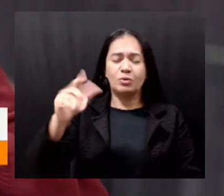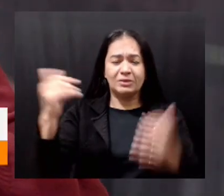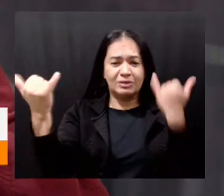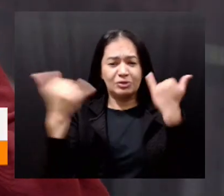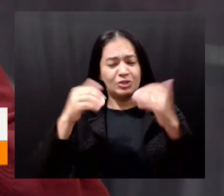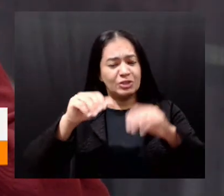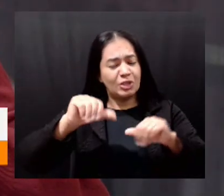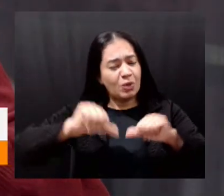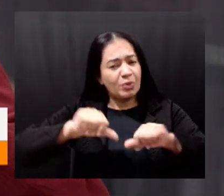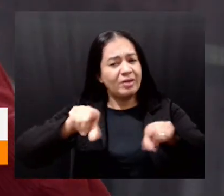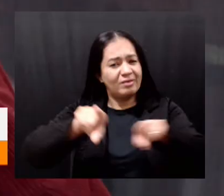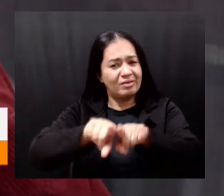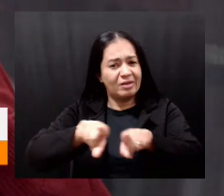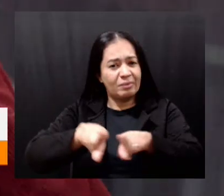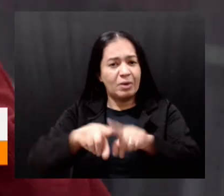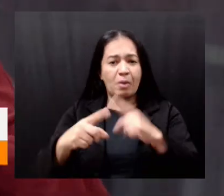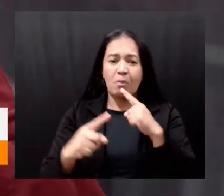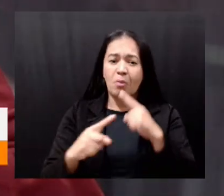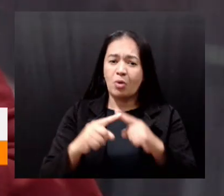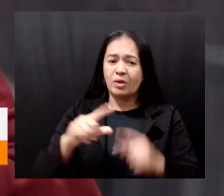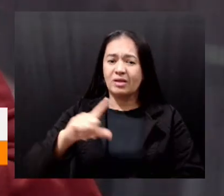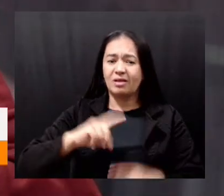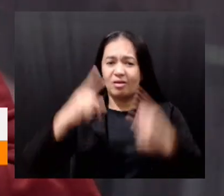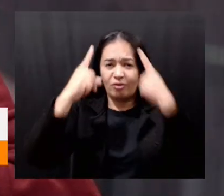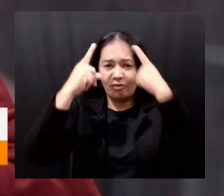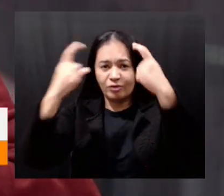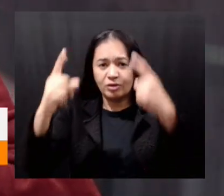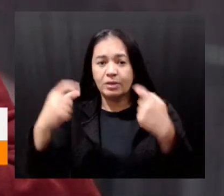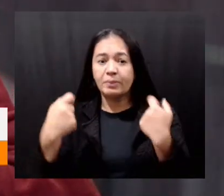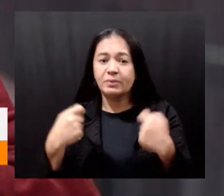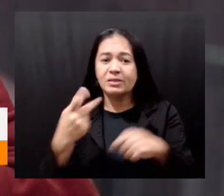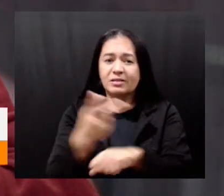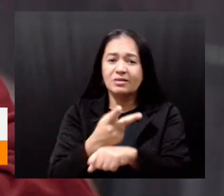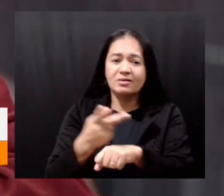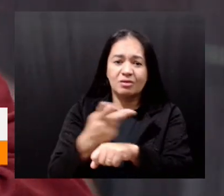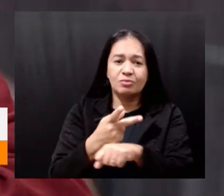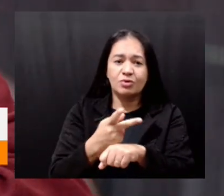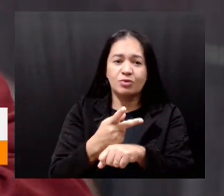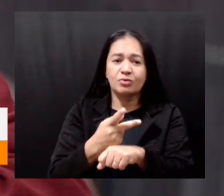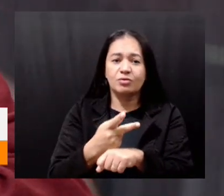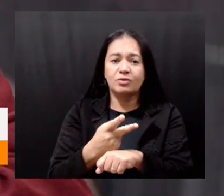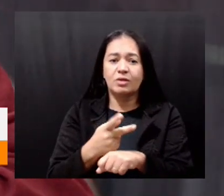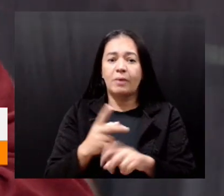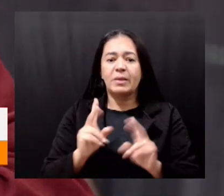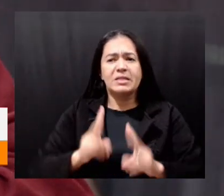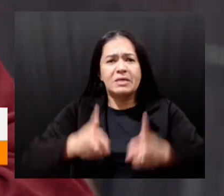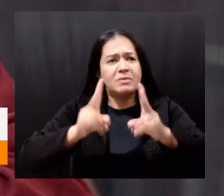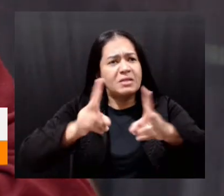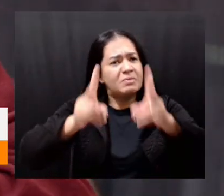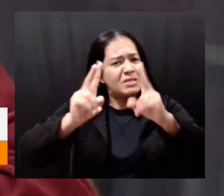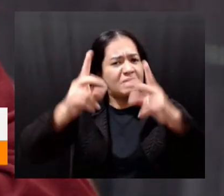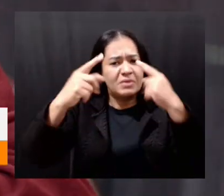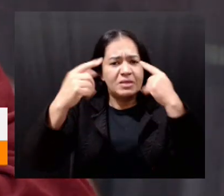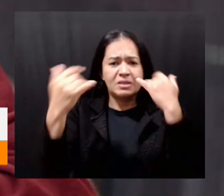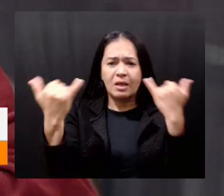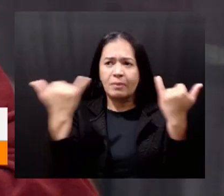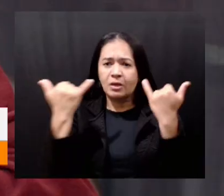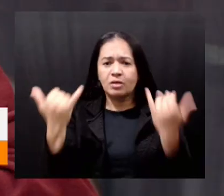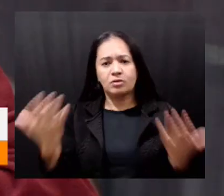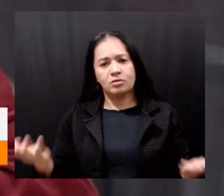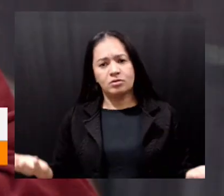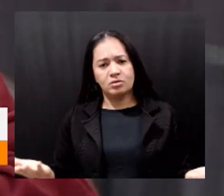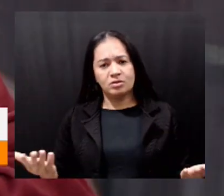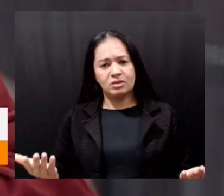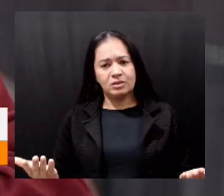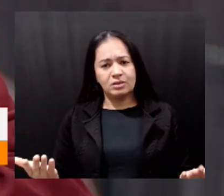grau de violência, né? Então buscar a notícia, mas não ficar repetidas vezes acompanhando isso ao longo do dia, né? Então tem gente que vai gostar